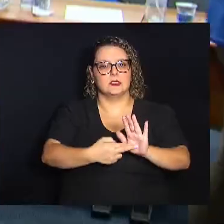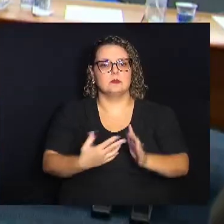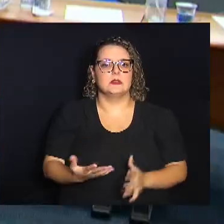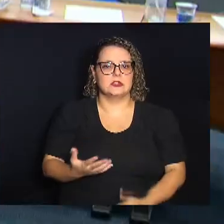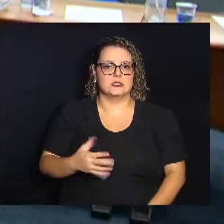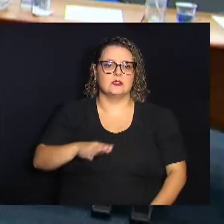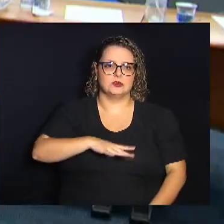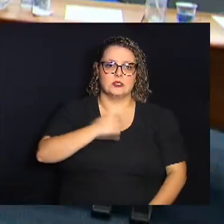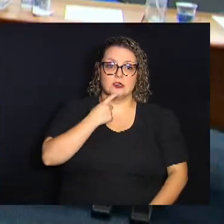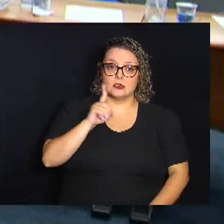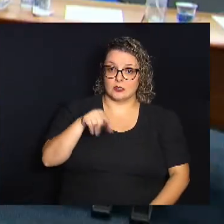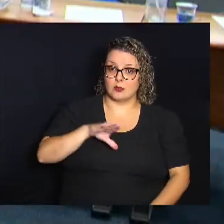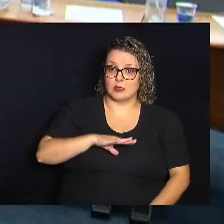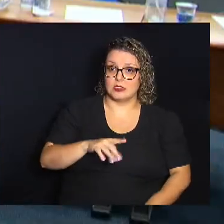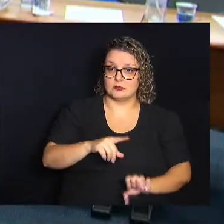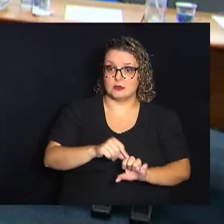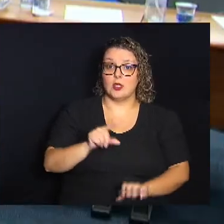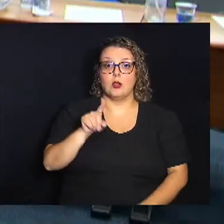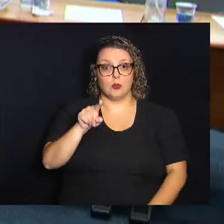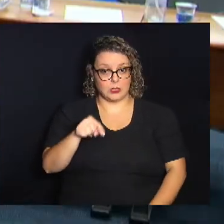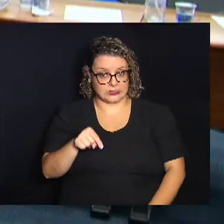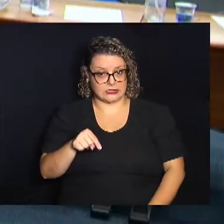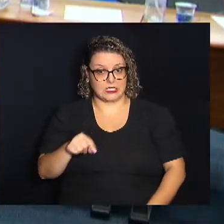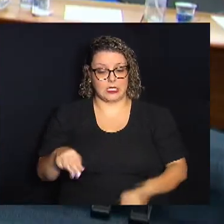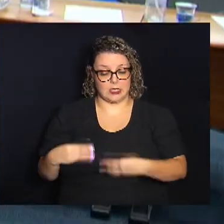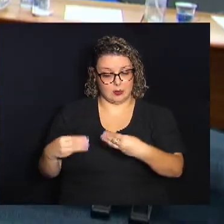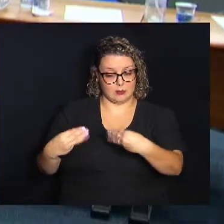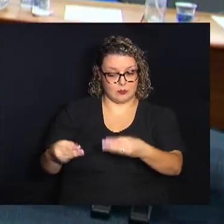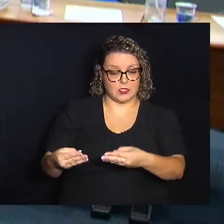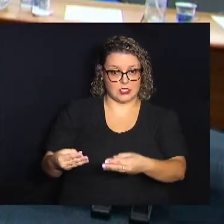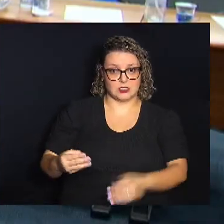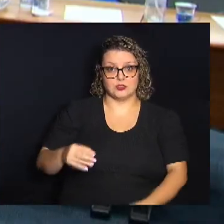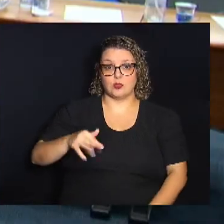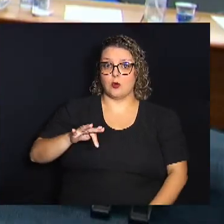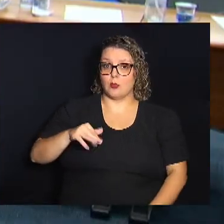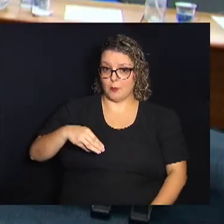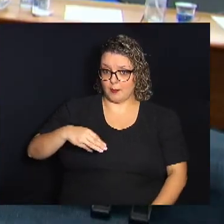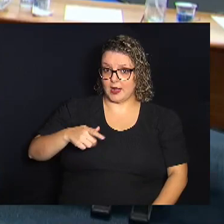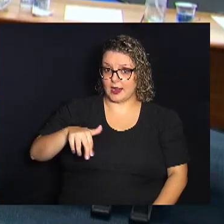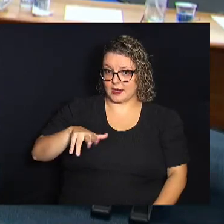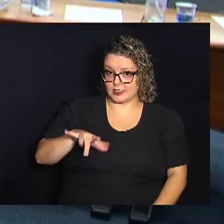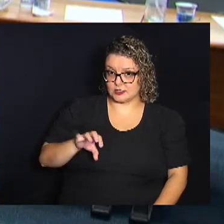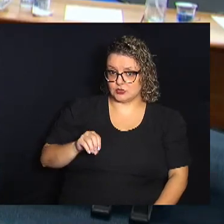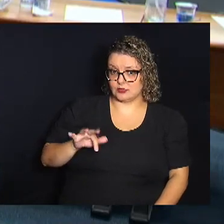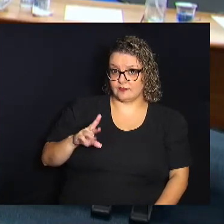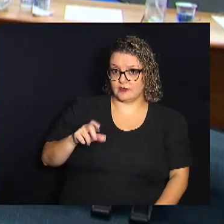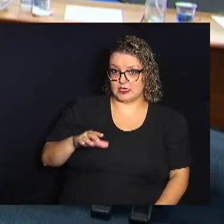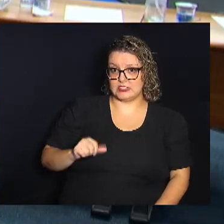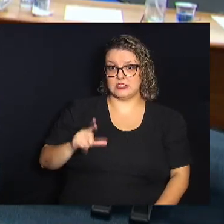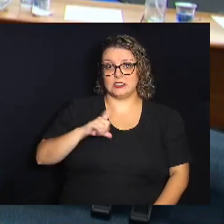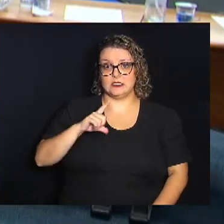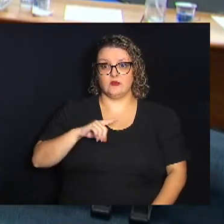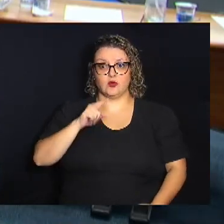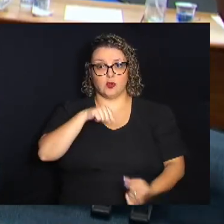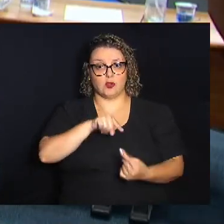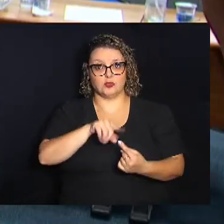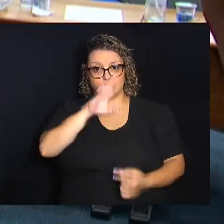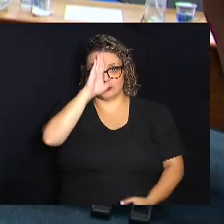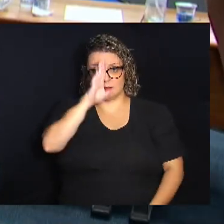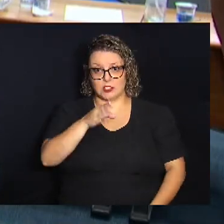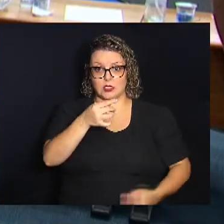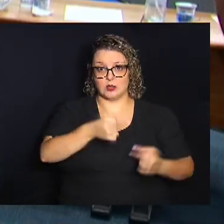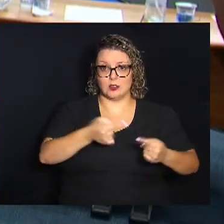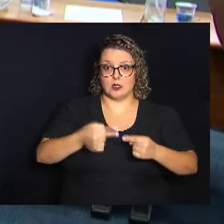empreendedora. Pois é, a visita do ministro Márcio França aqui em Campinas teve como principal finalidade